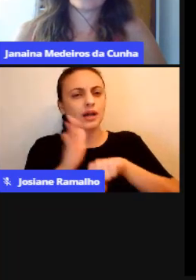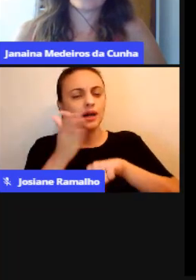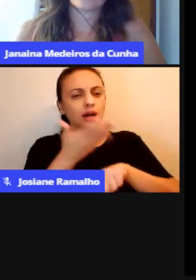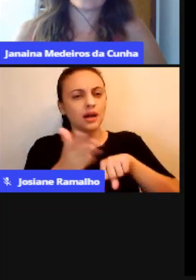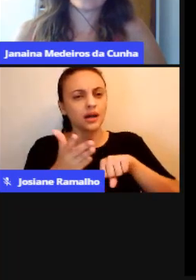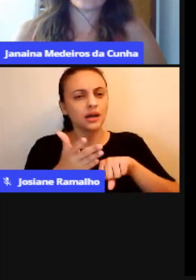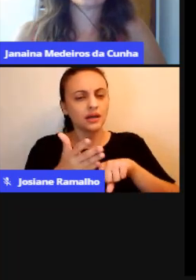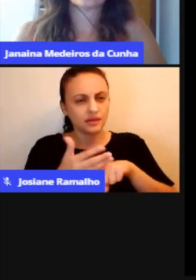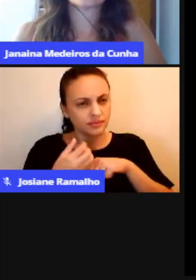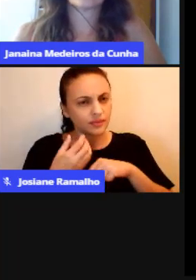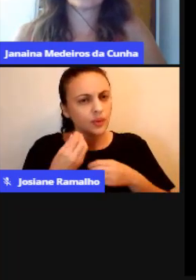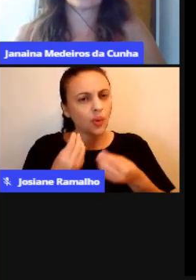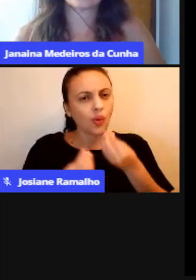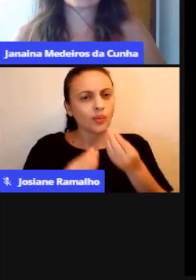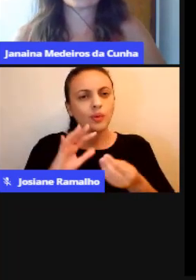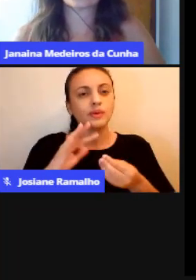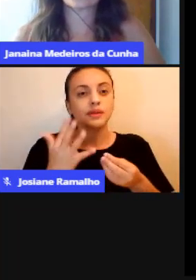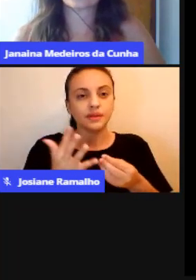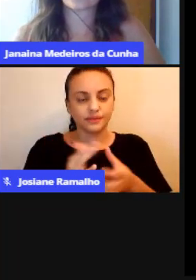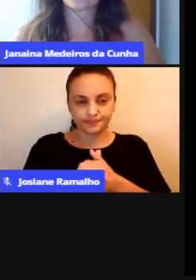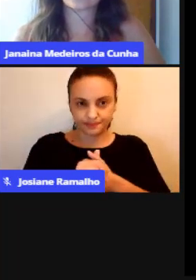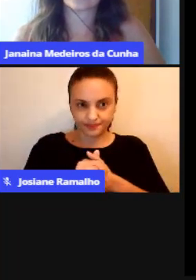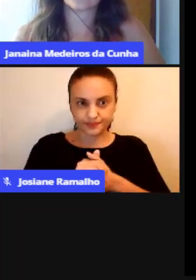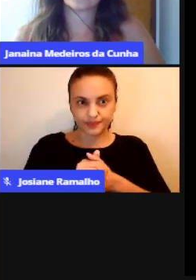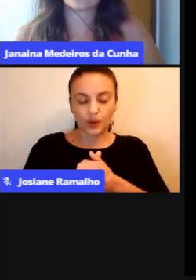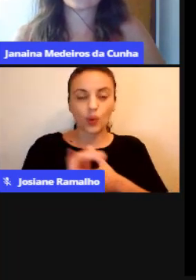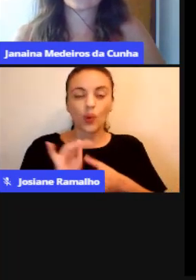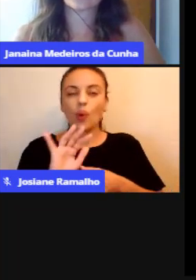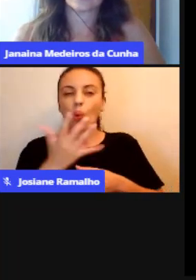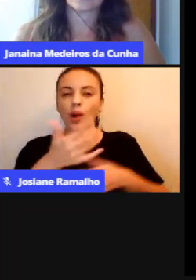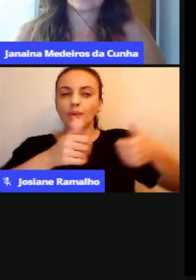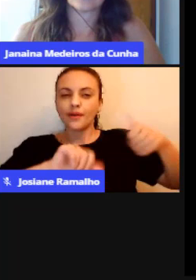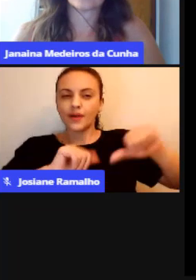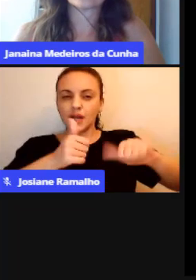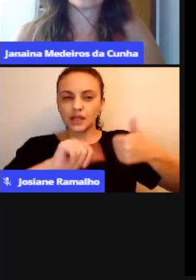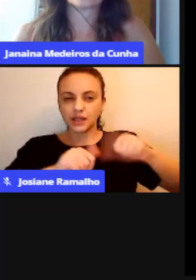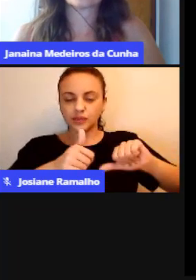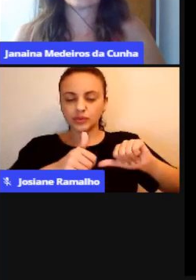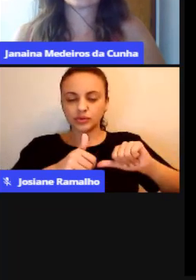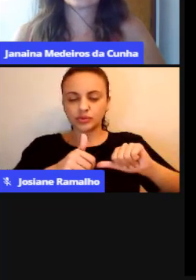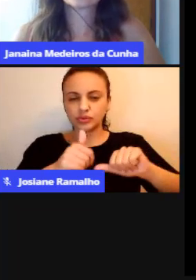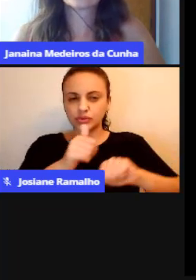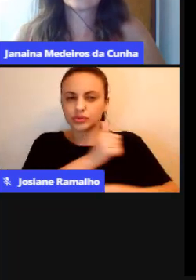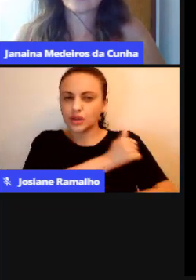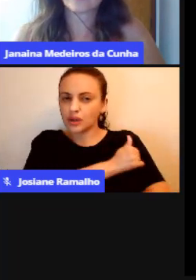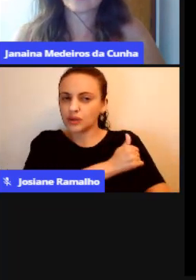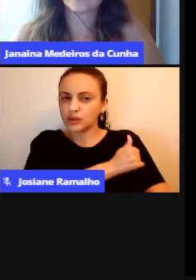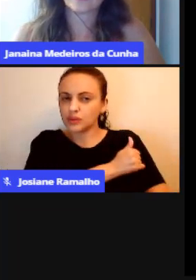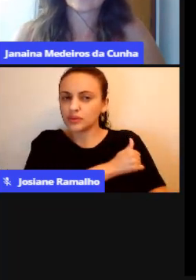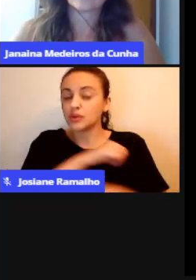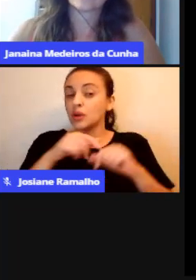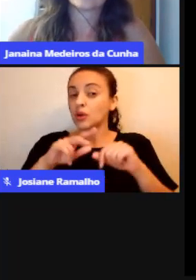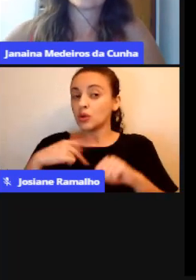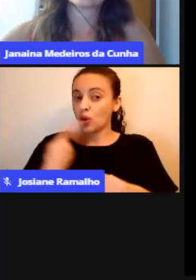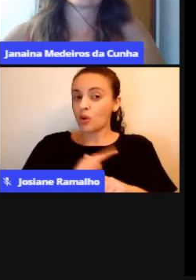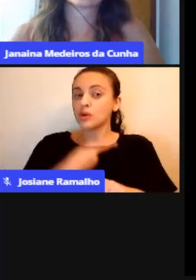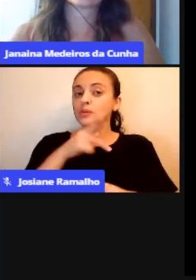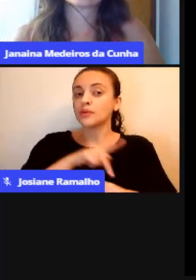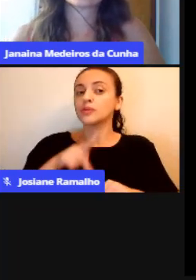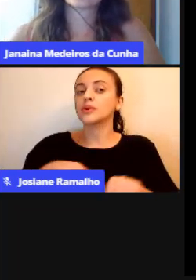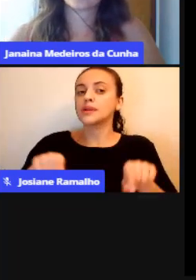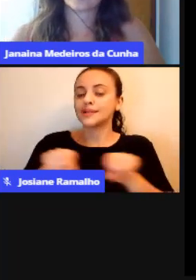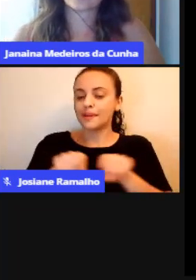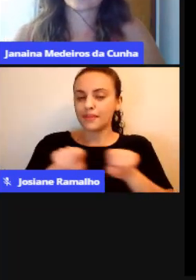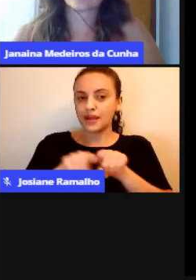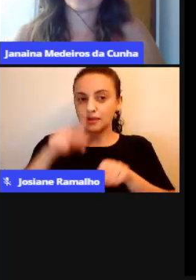Então, quando nós avaliamos os nossos alunos, né, nós também estamos nos avaliando, né? Será que